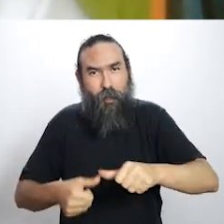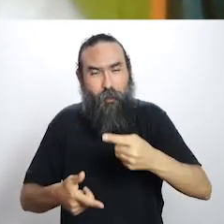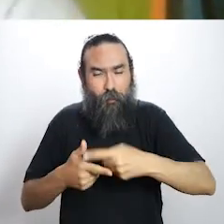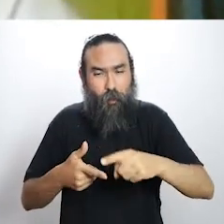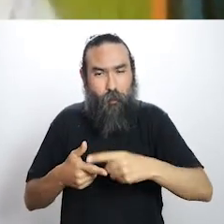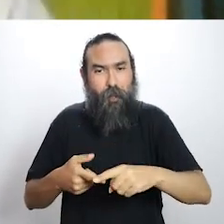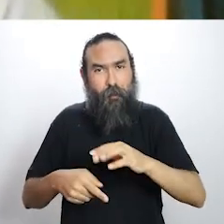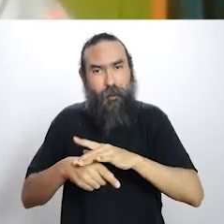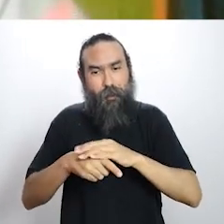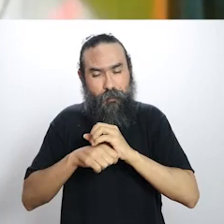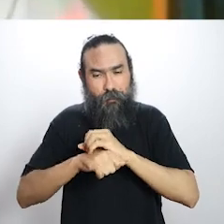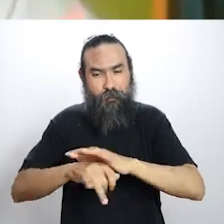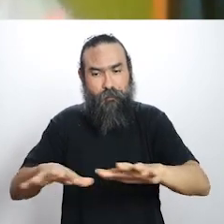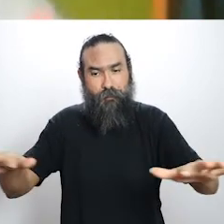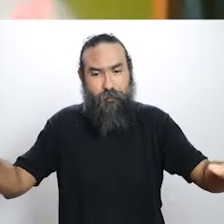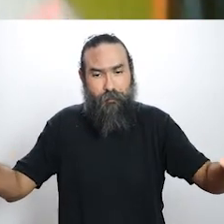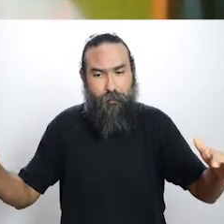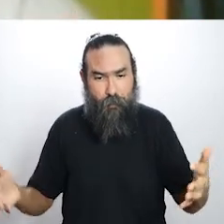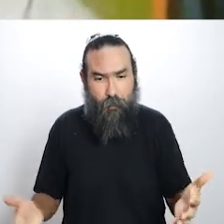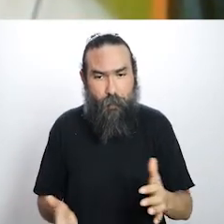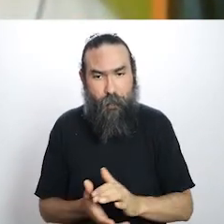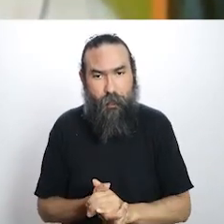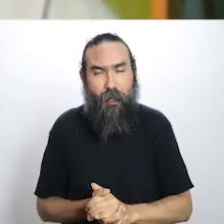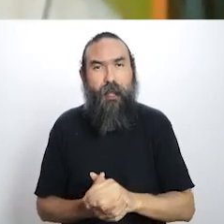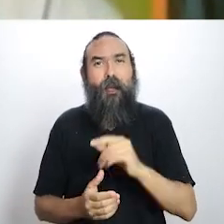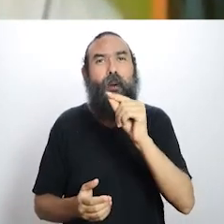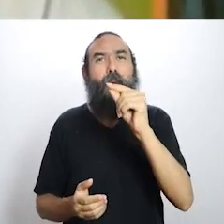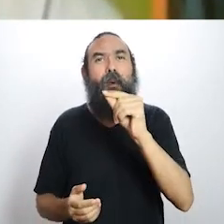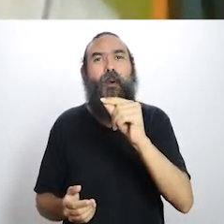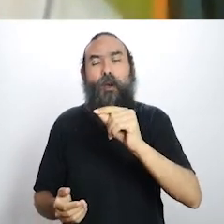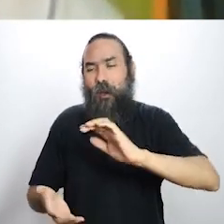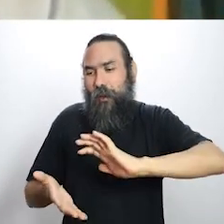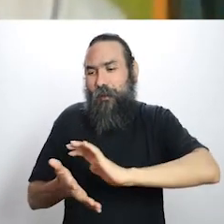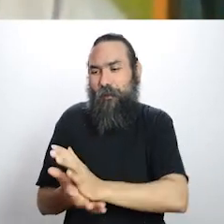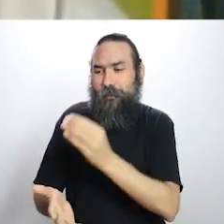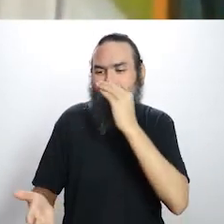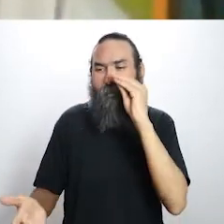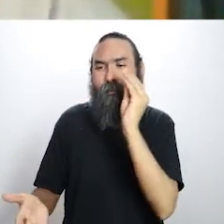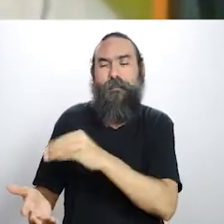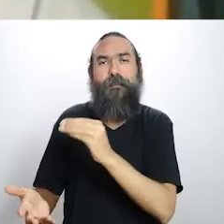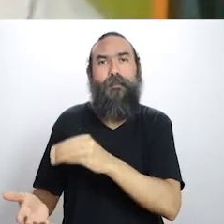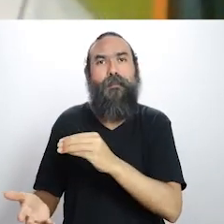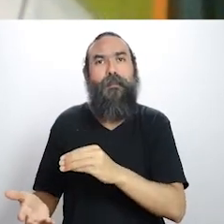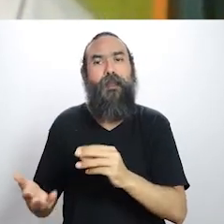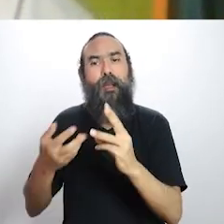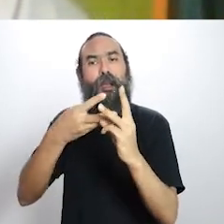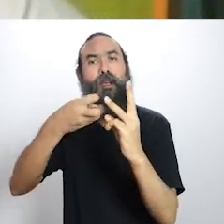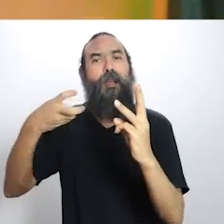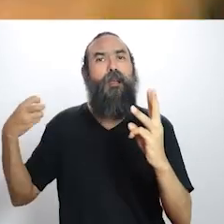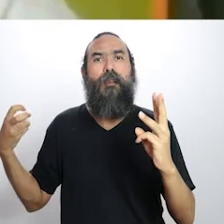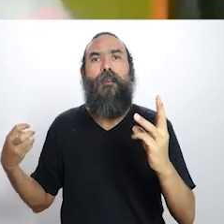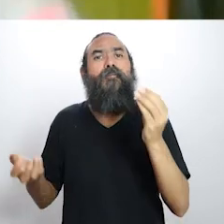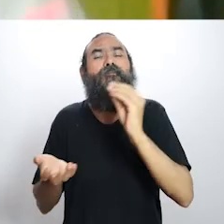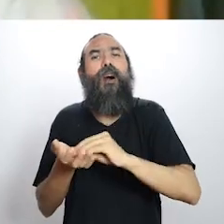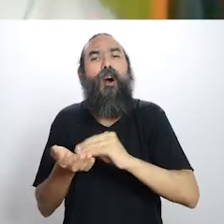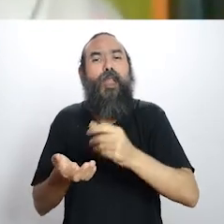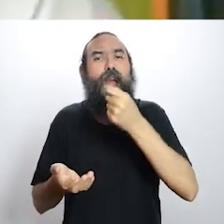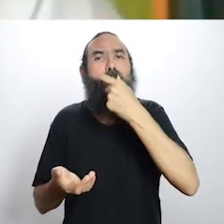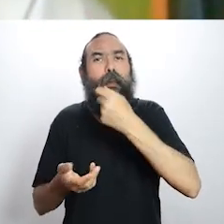abandono, de certa forma, dos povos indígenas ao léu, não tem medicamento, enfim.